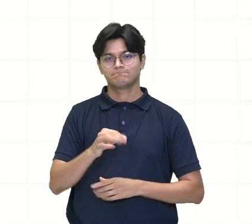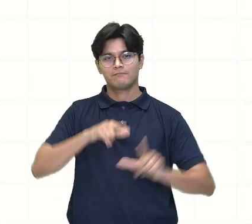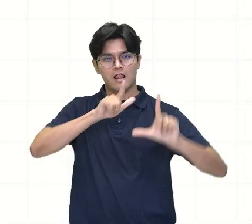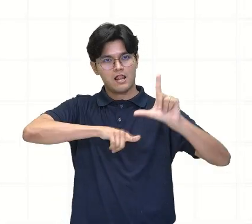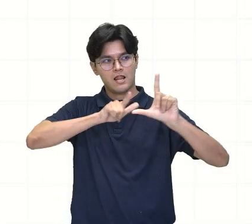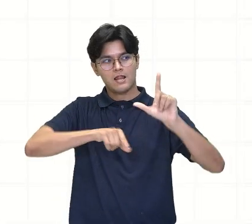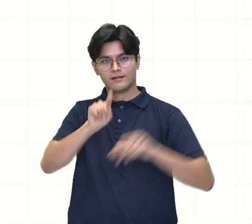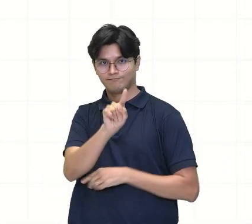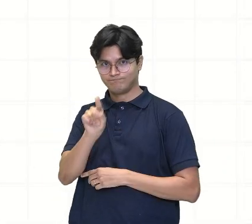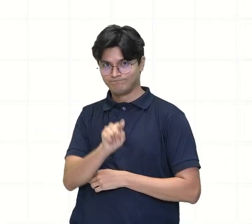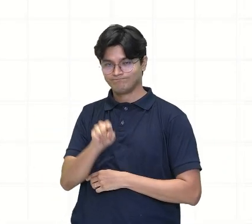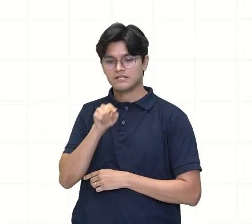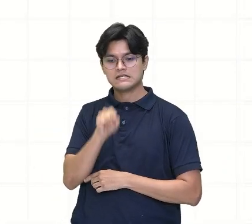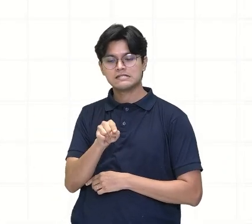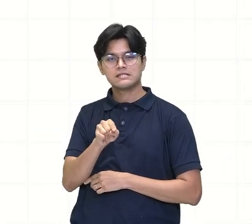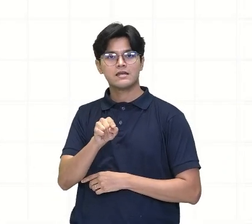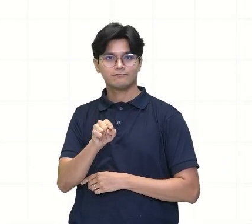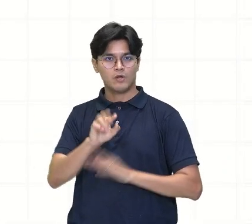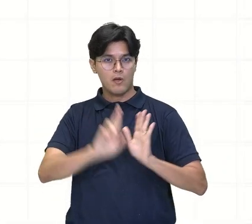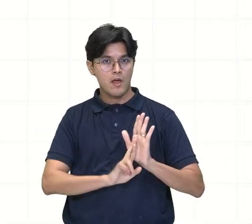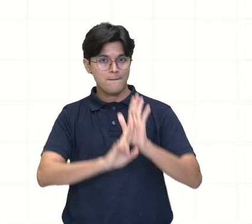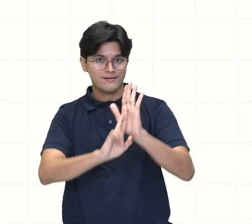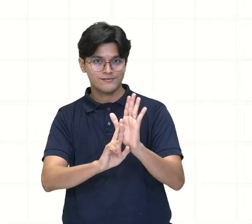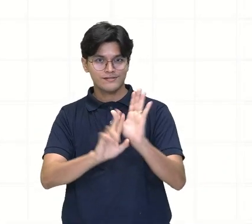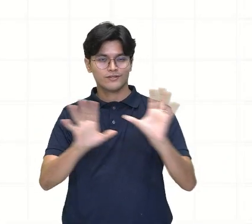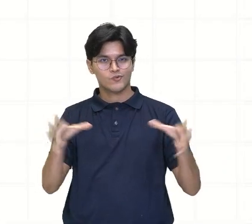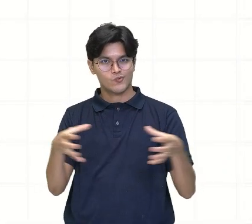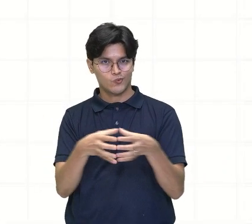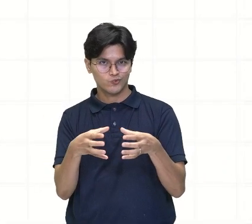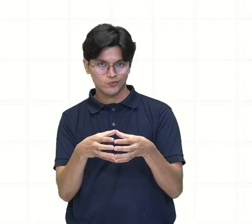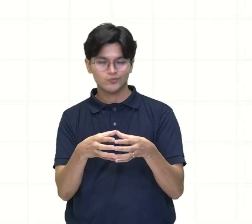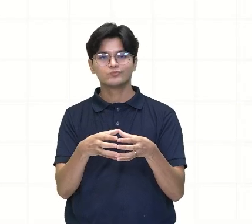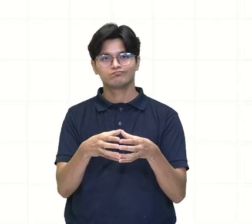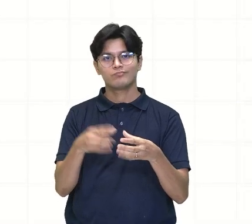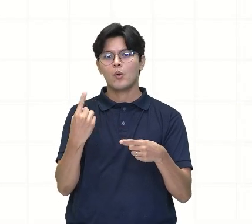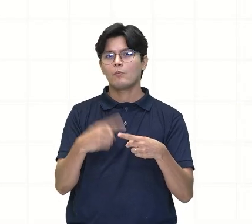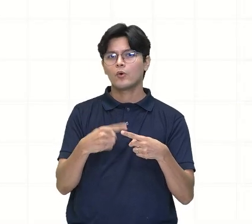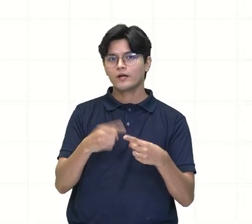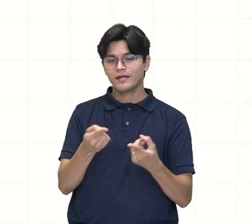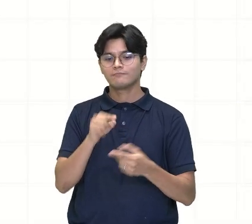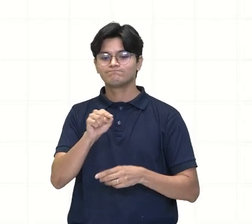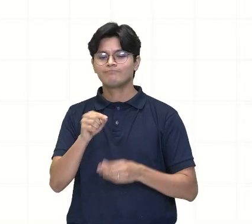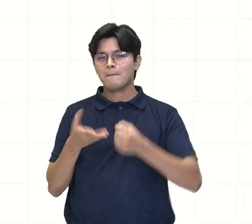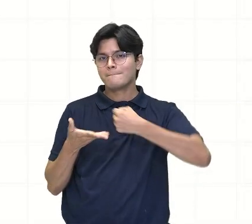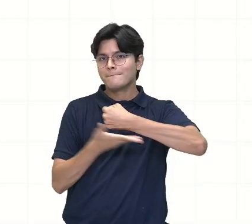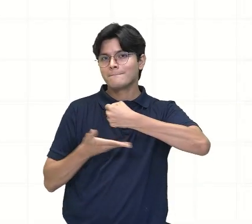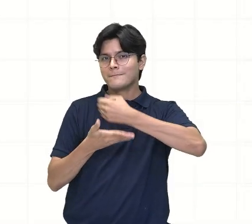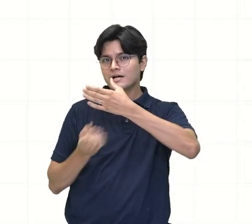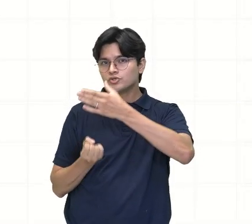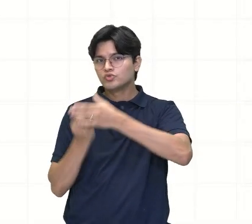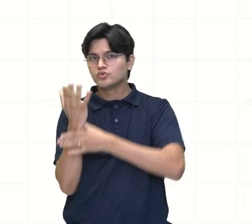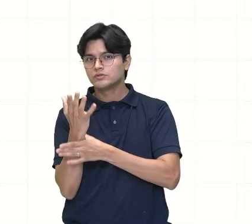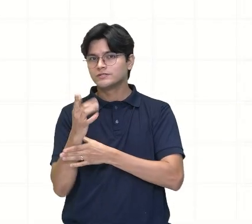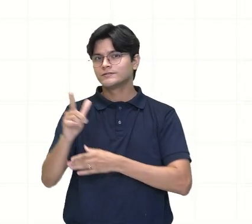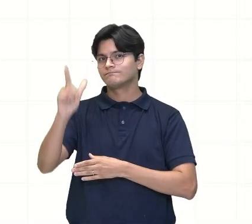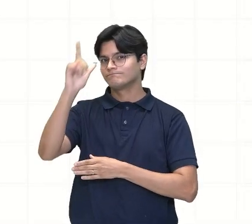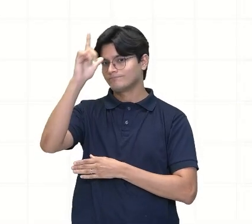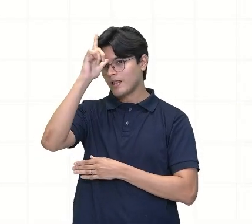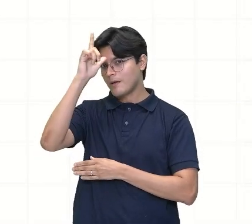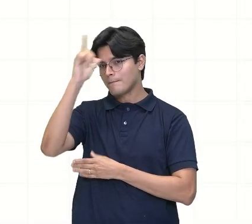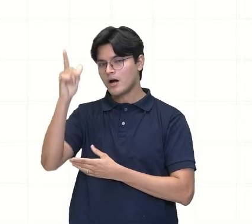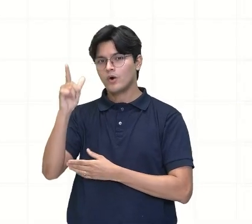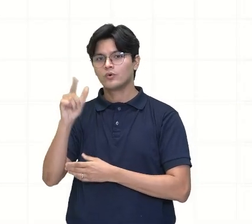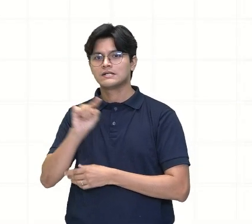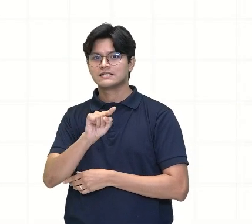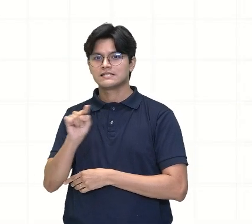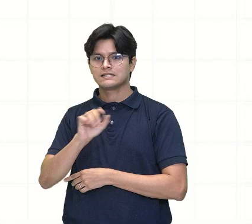representar esse conjunto porque vem do alemão Zahlen, que significa números, né? Então, é uma homenagem a esse